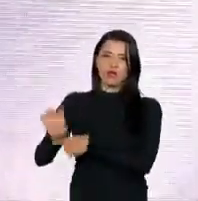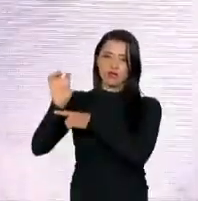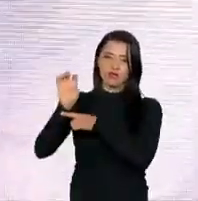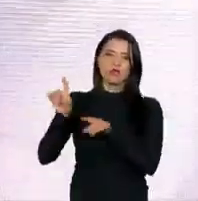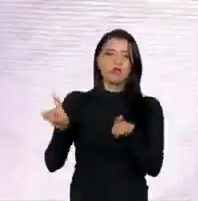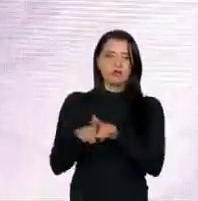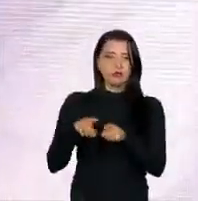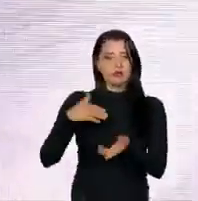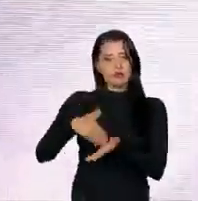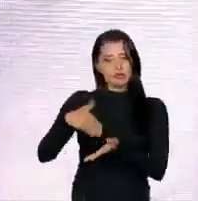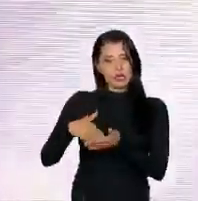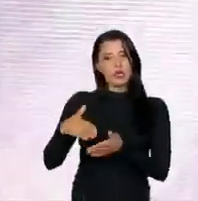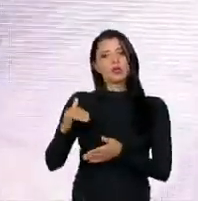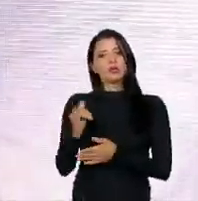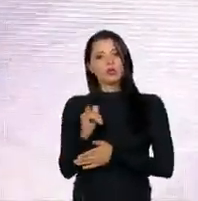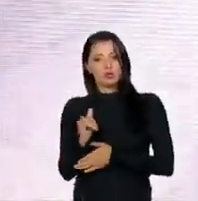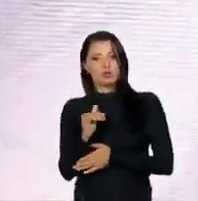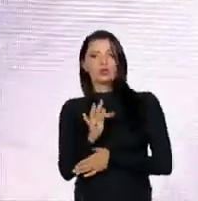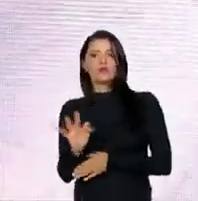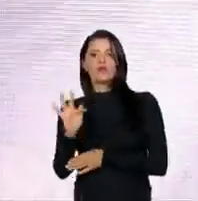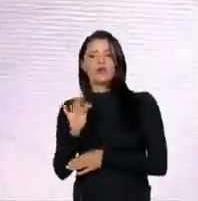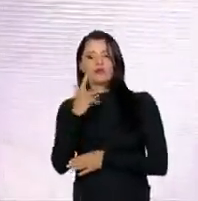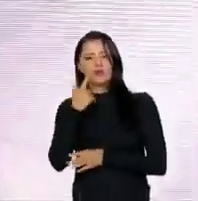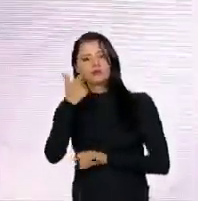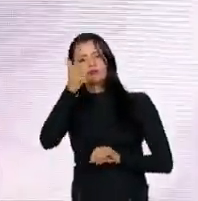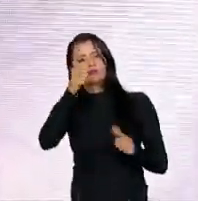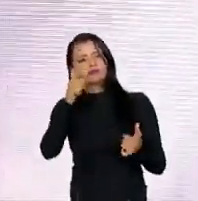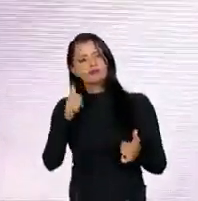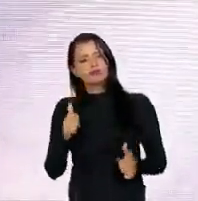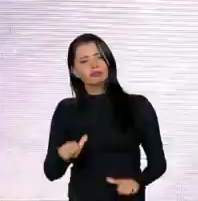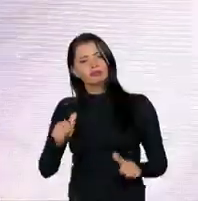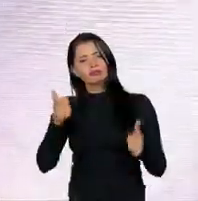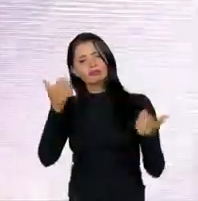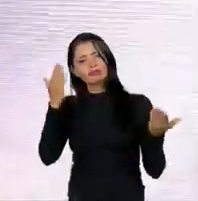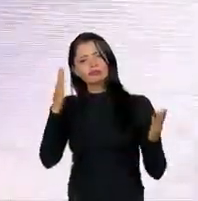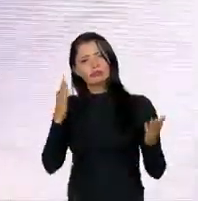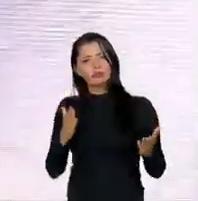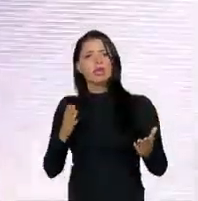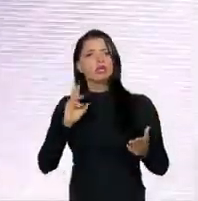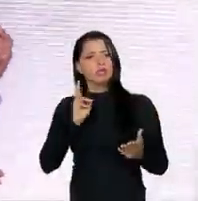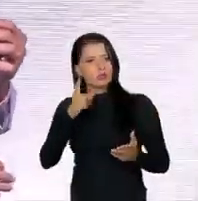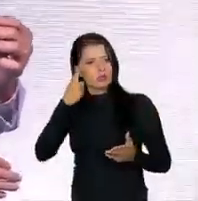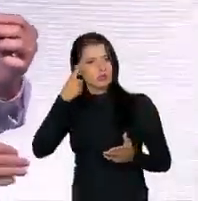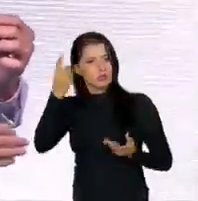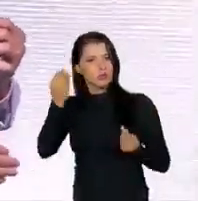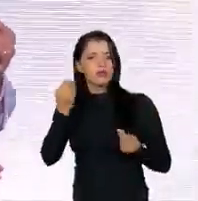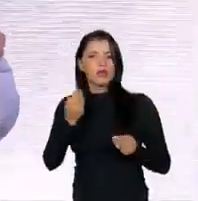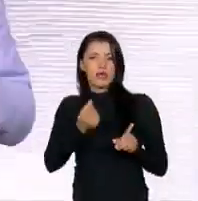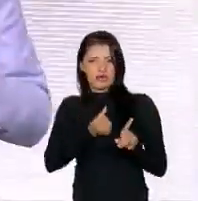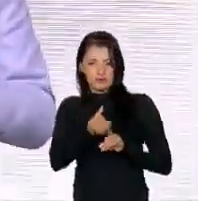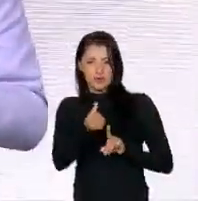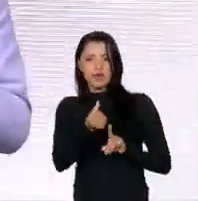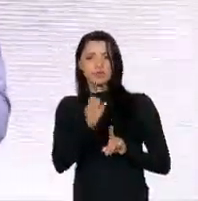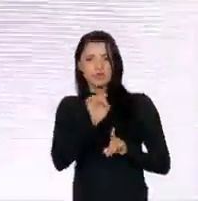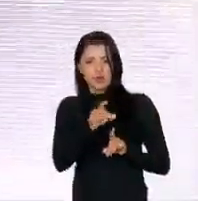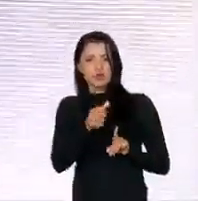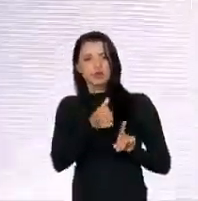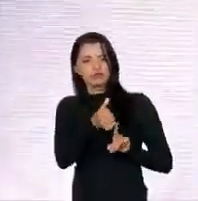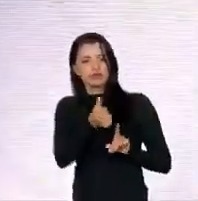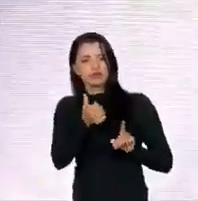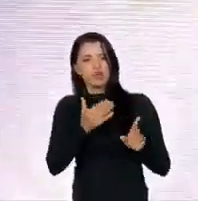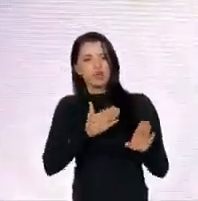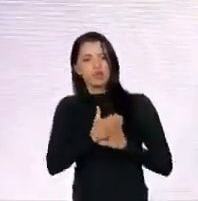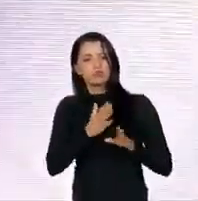Federal vão avaliar, e a ideia é fazer uma reunião a cada semestre, a gente